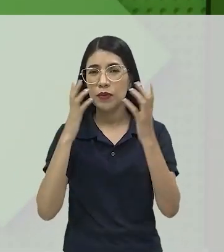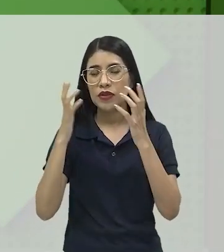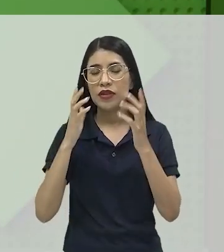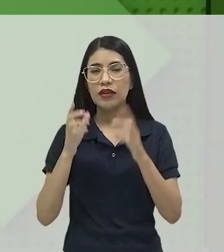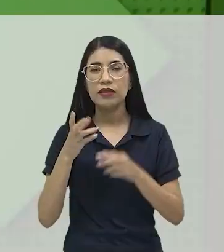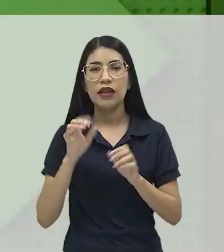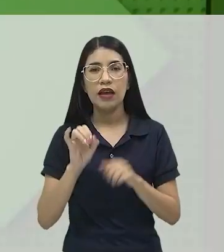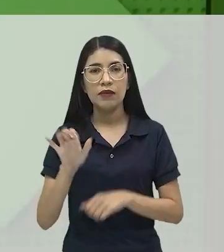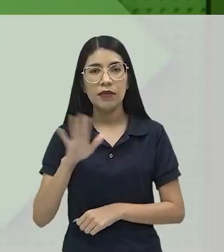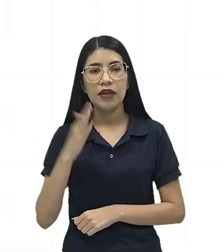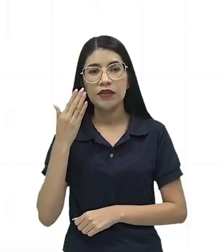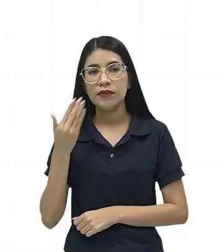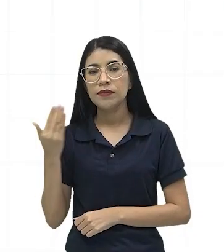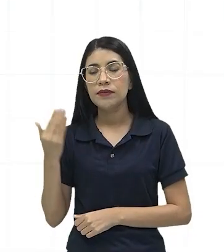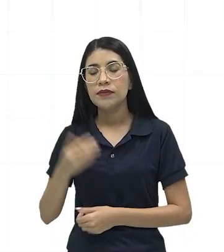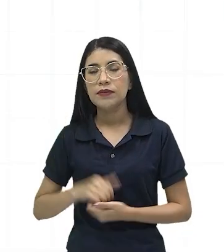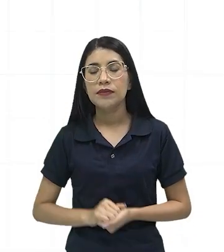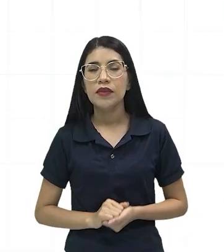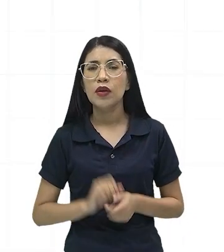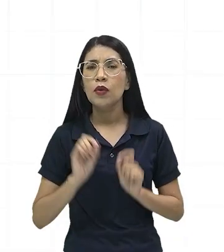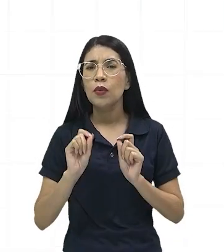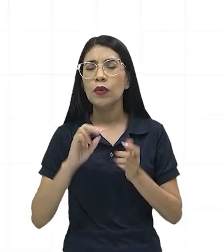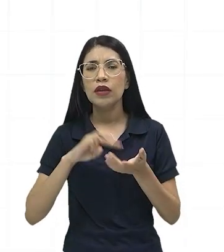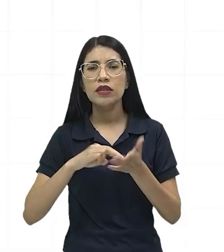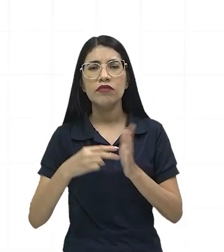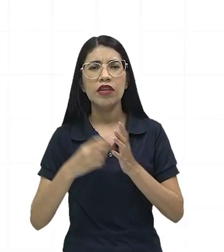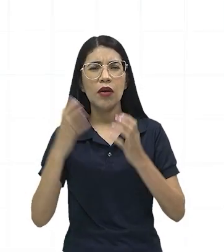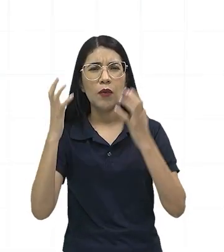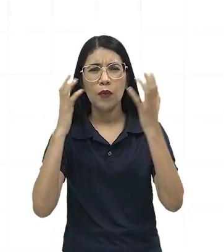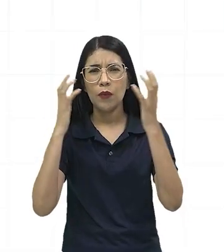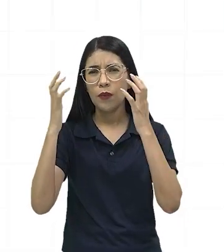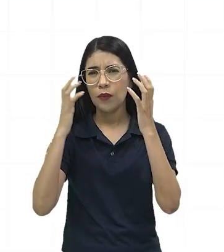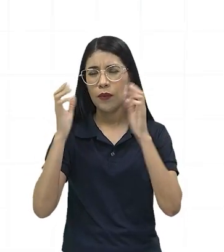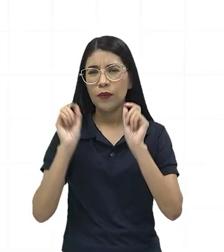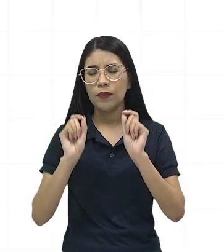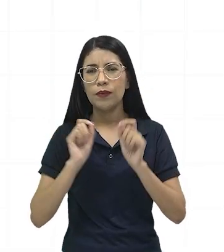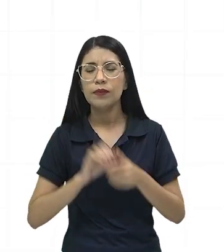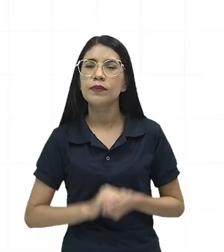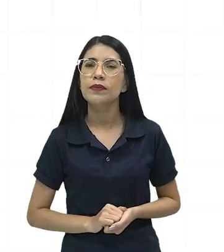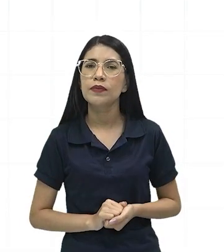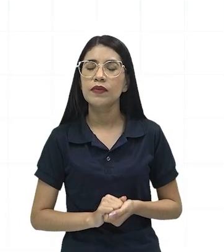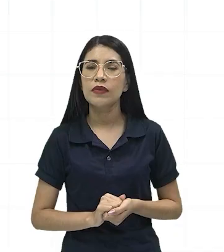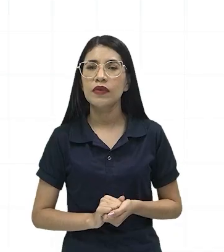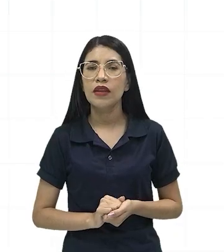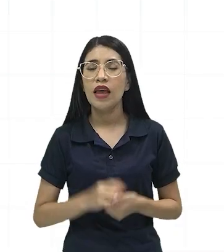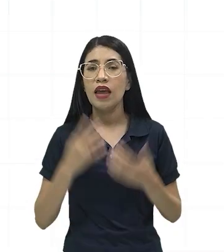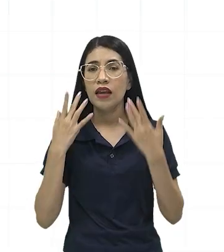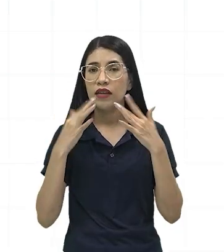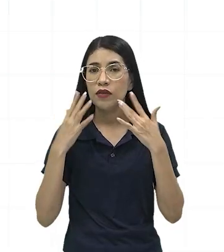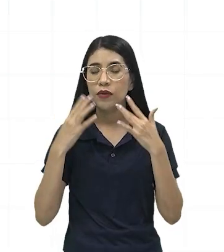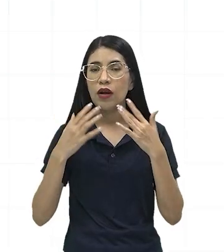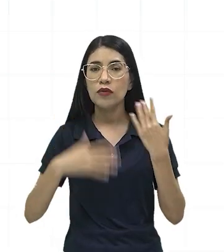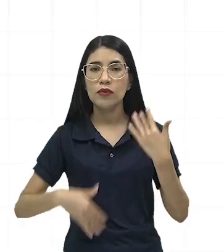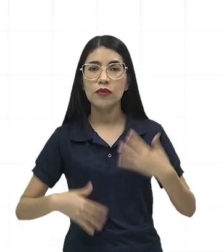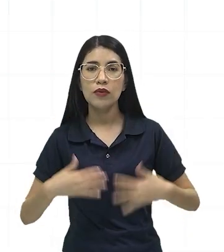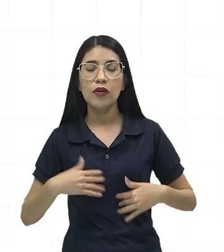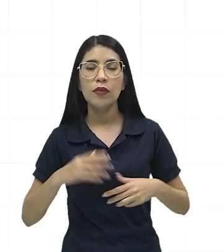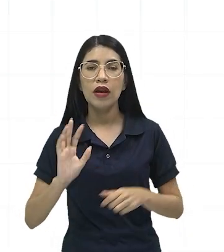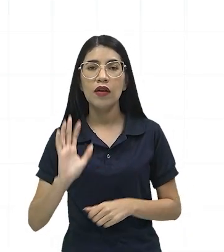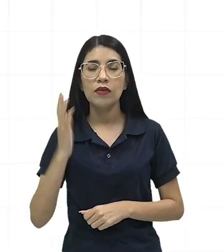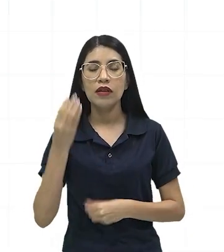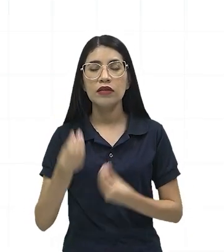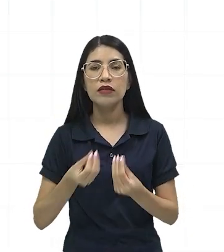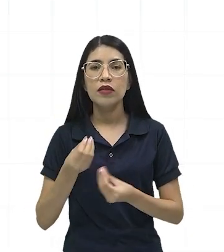estresse, como a gente pode ver aí na nossa cartela, né? O que é estresse? Então, a reação natural do organismo